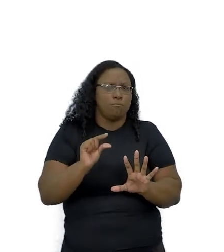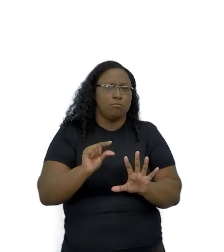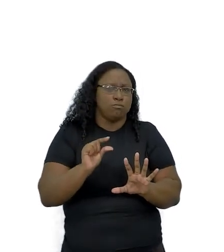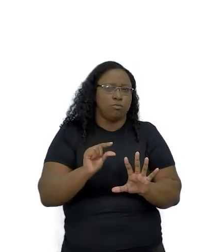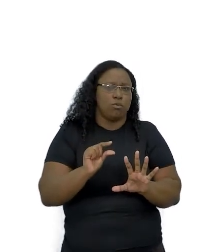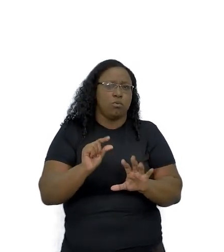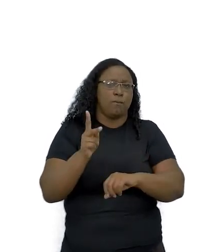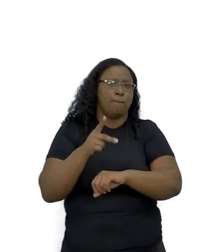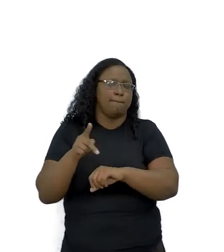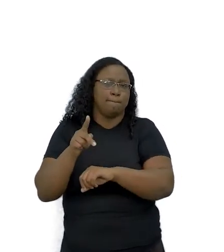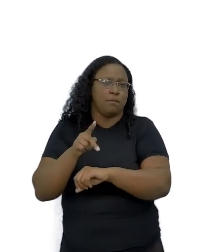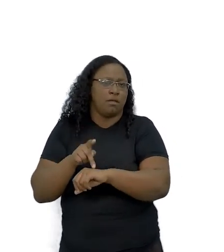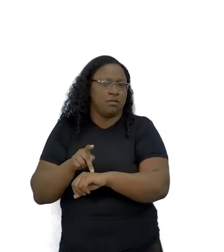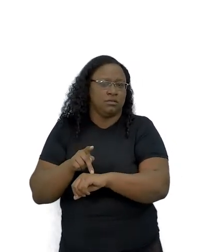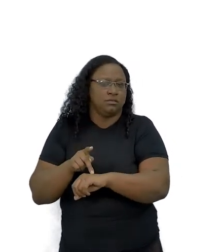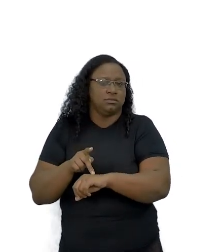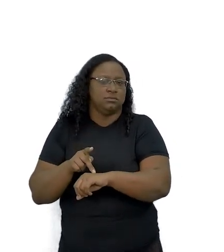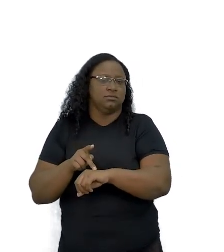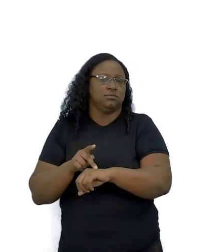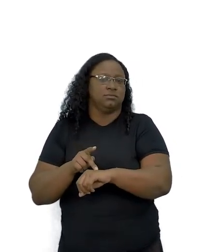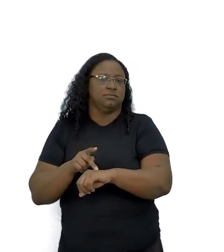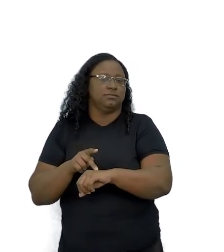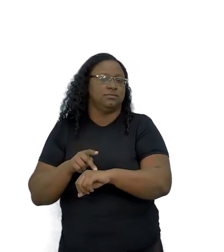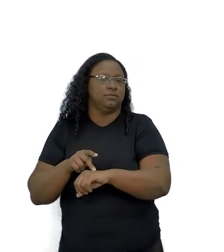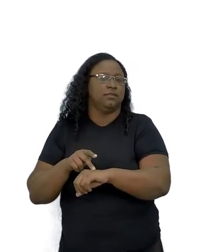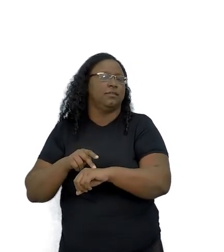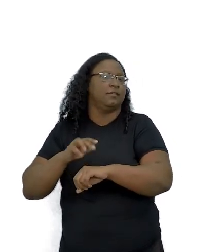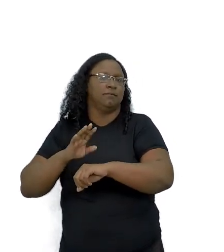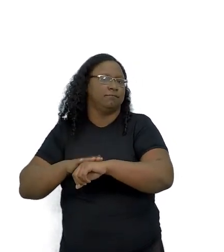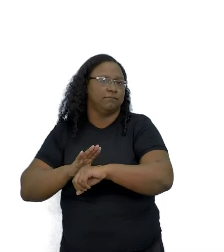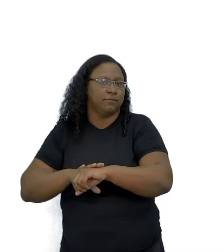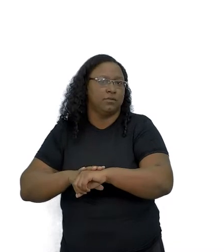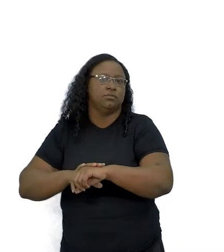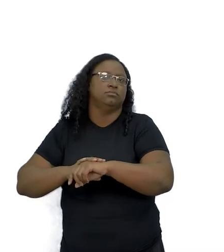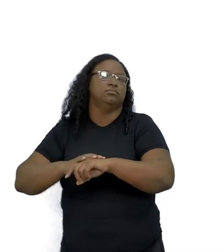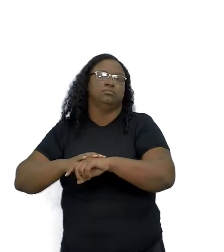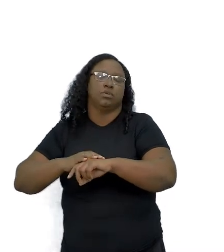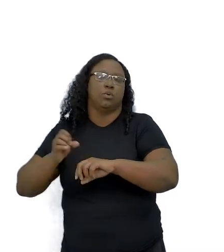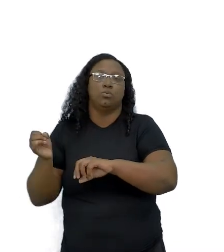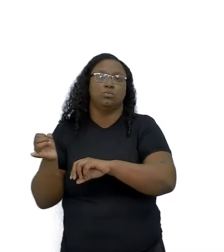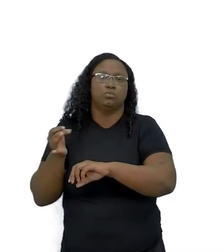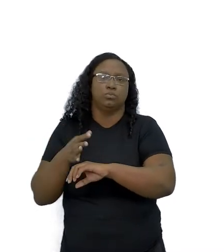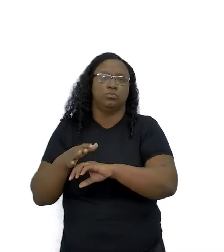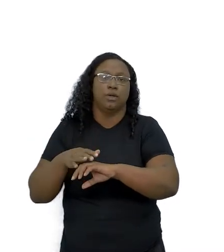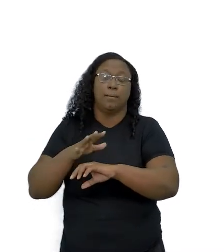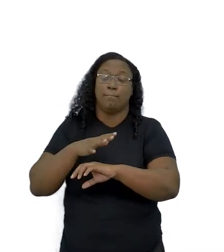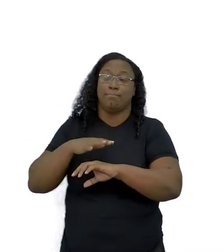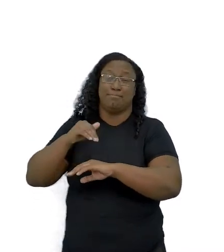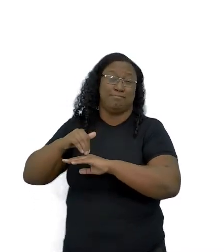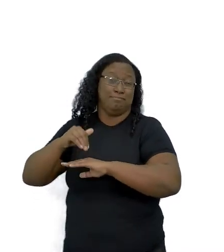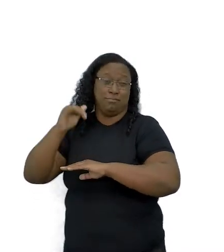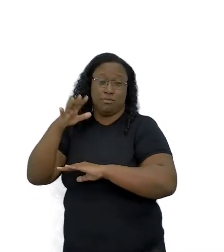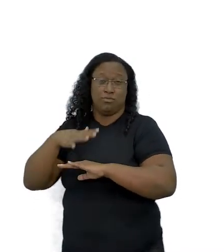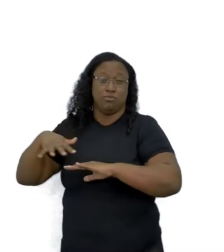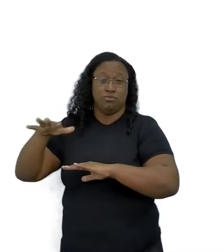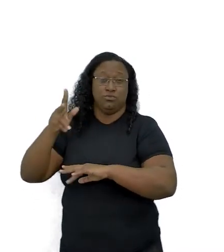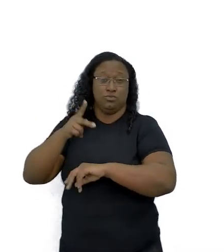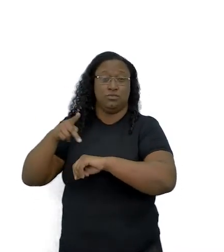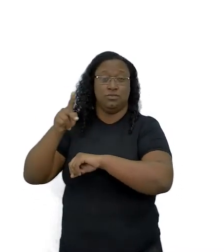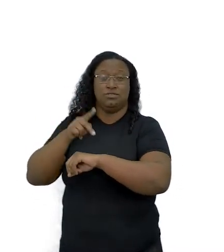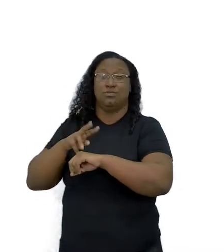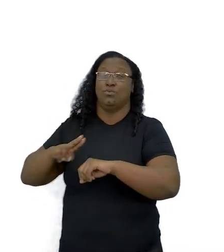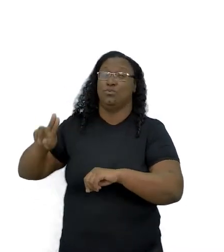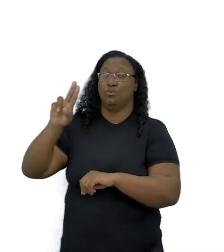poucos países trabalhando com recursos renováveis, enquanto que a maioria, né, ainda fazem